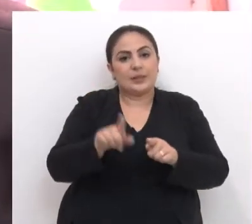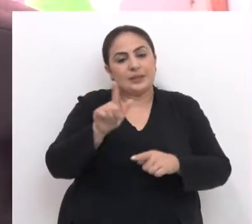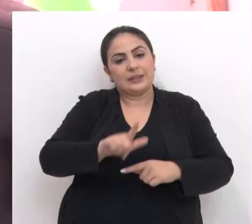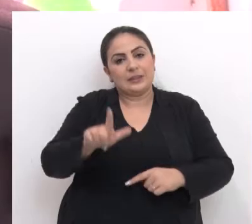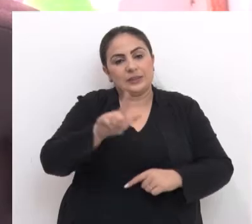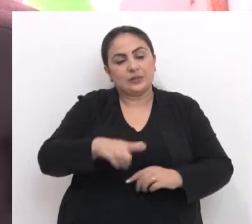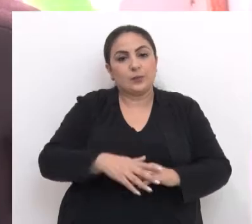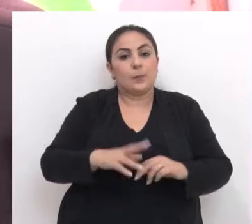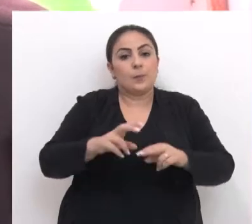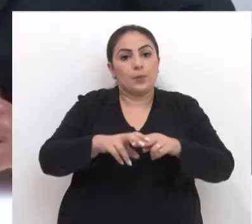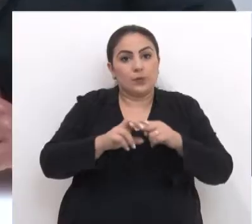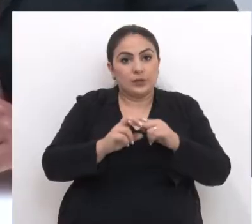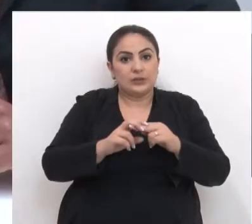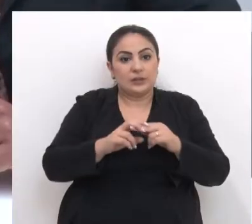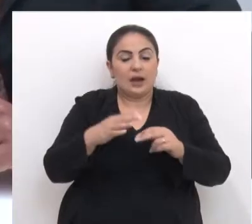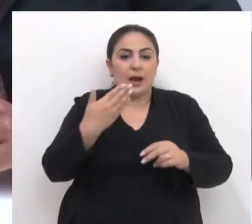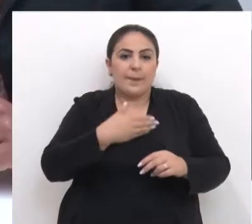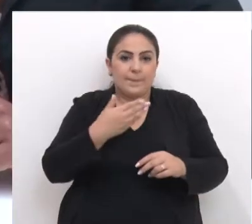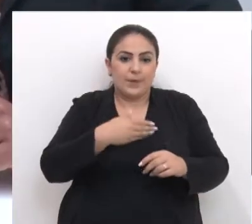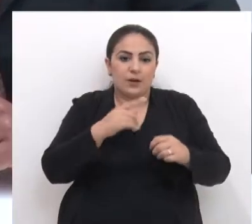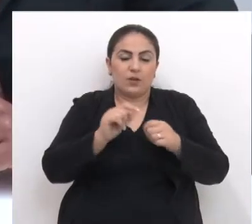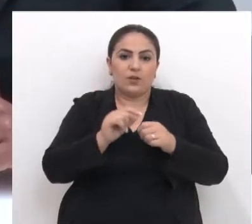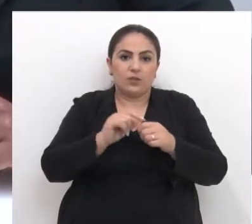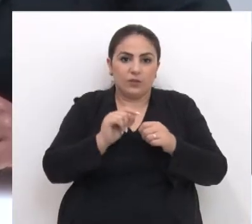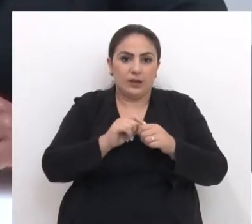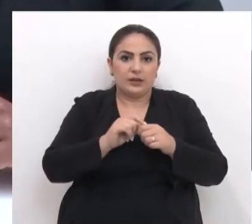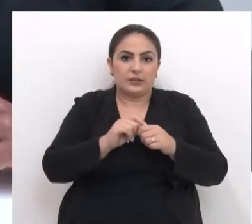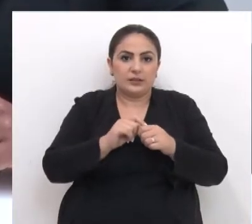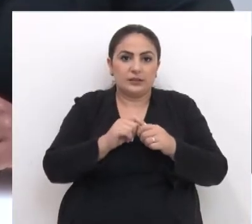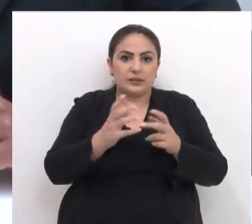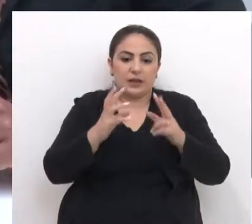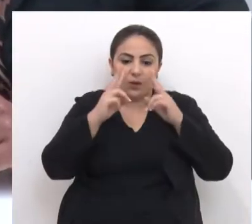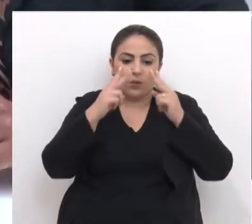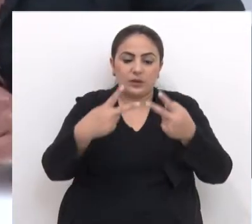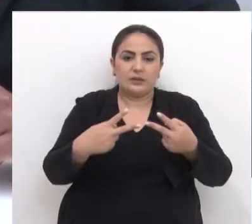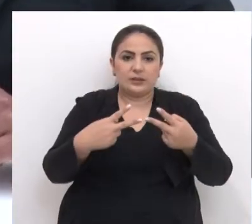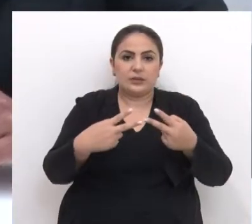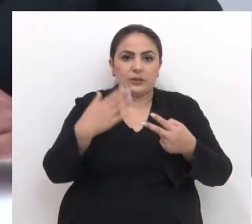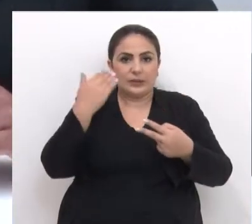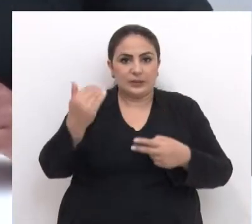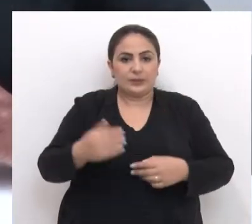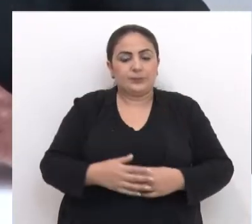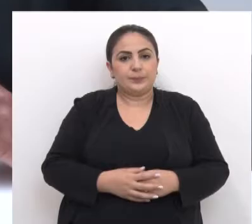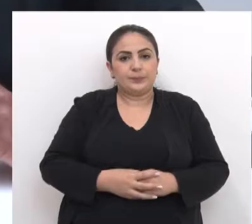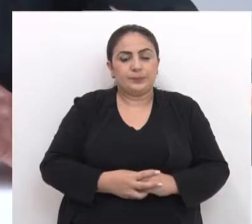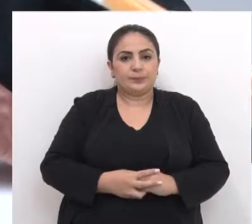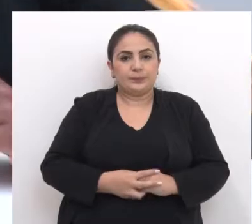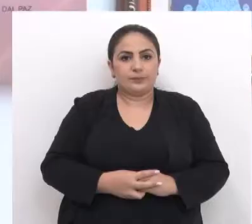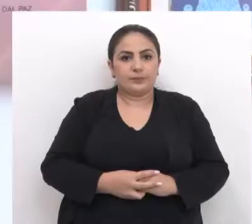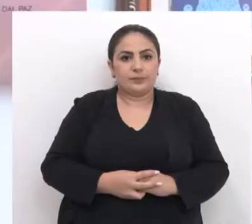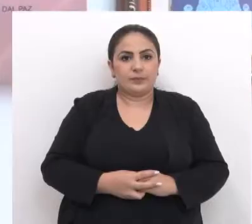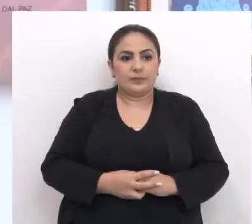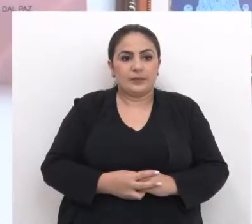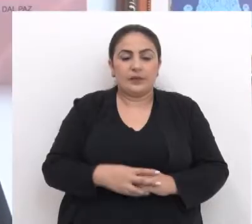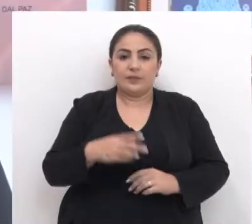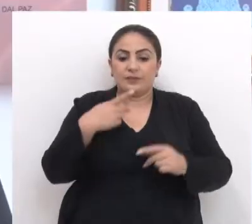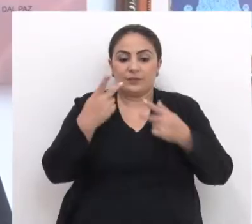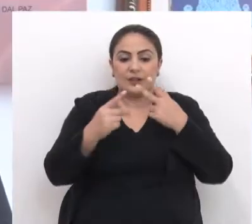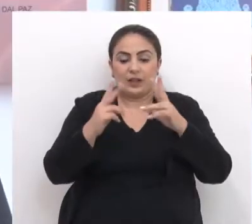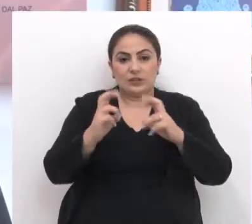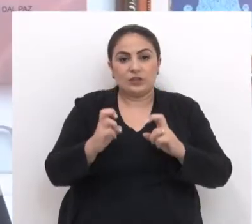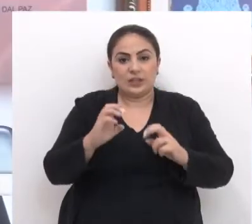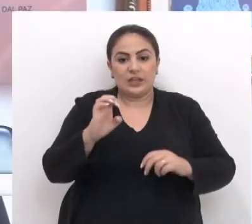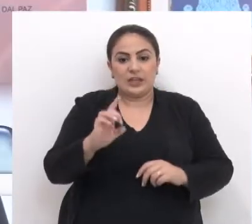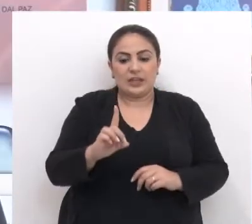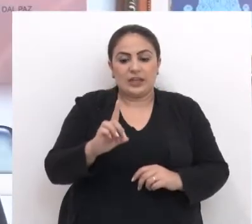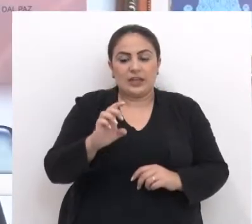e literatura. Por isso, os amigos fazem questão de reconhecer seu talento. Falar do seu